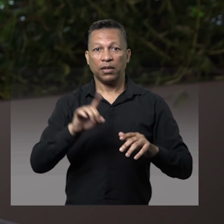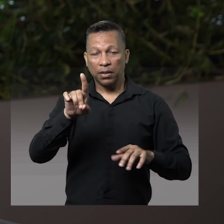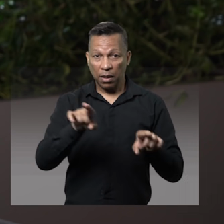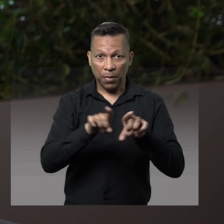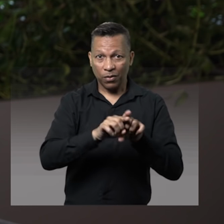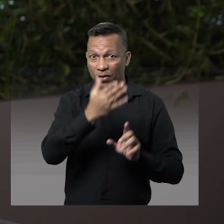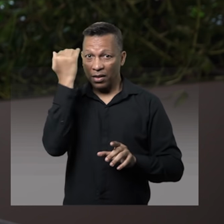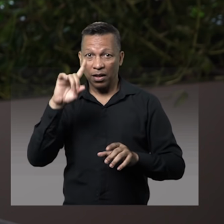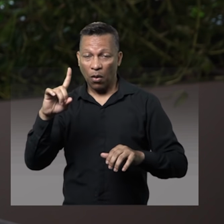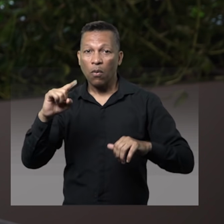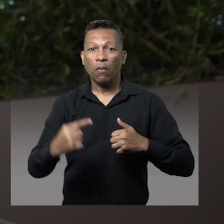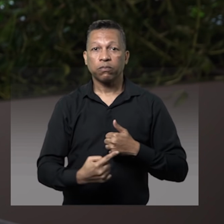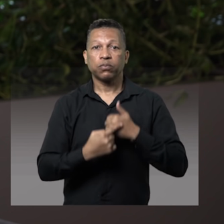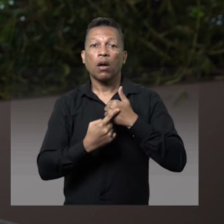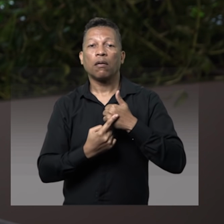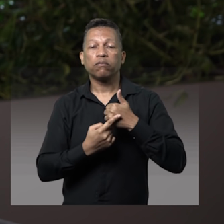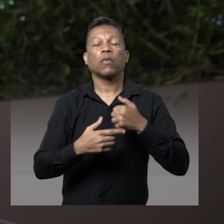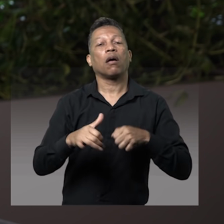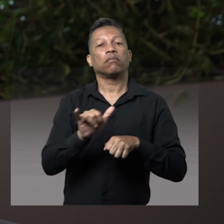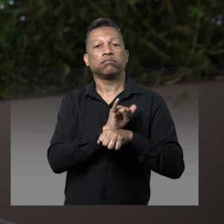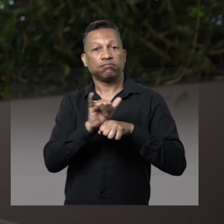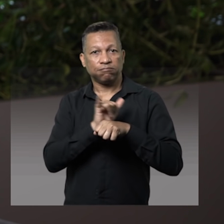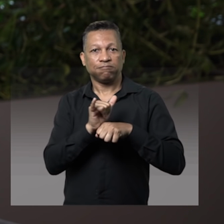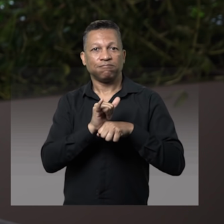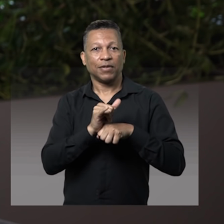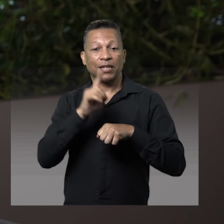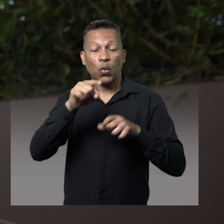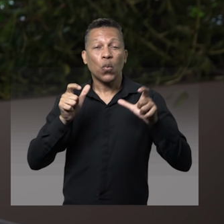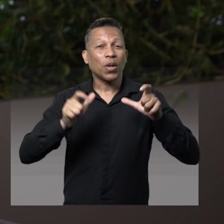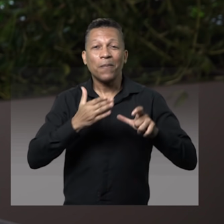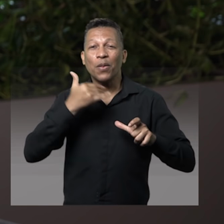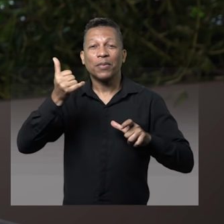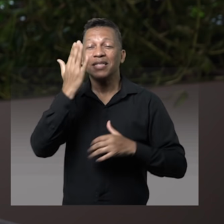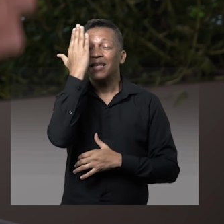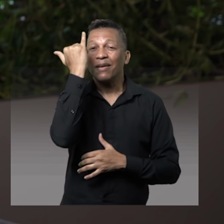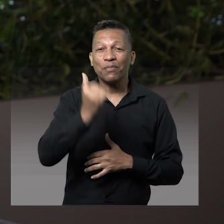não se esqueça de seguir o canal da Bradesco Asset no YouTube, o melhor lugar